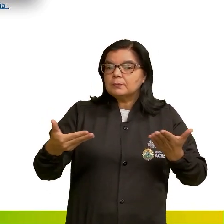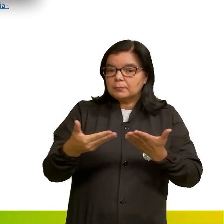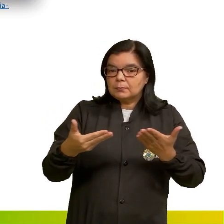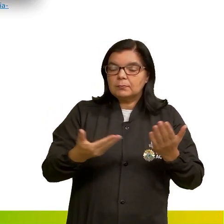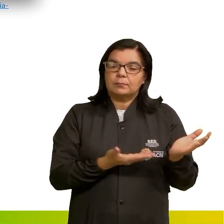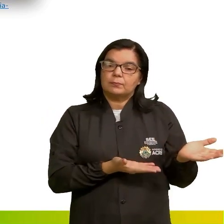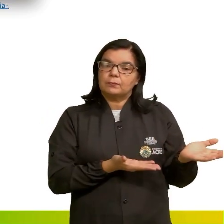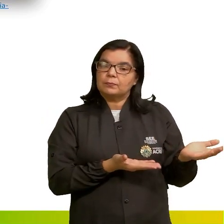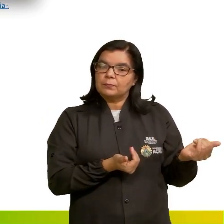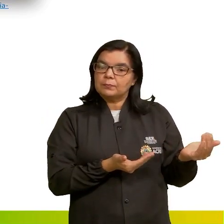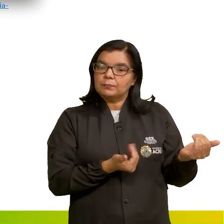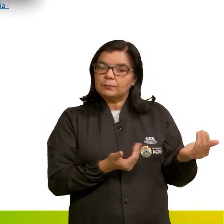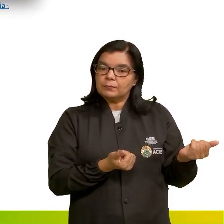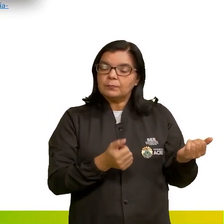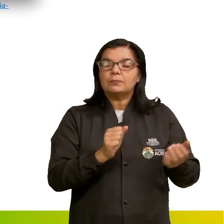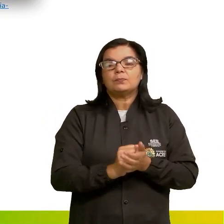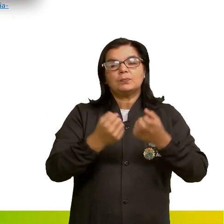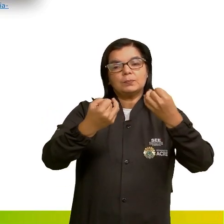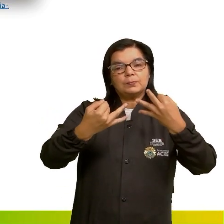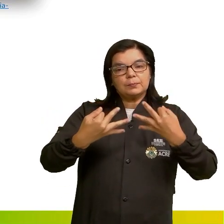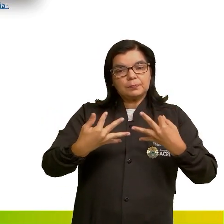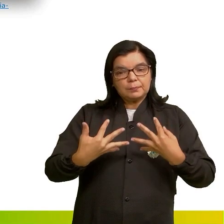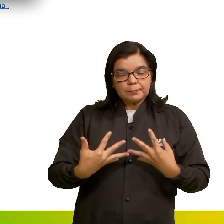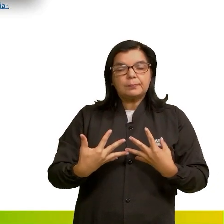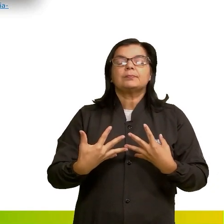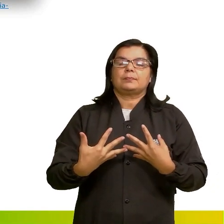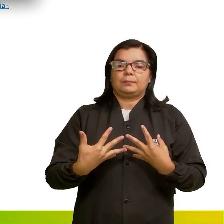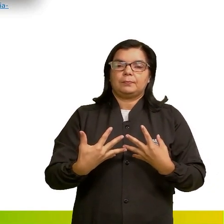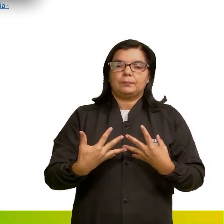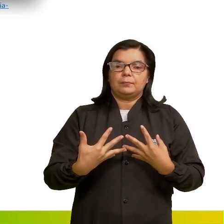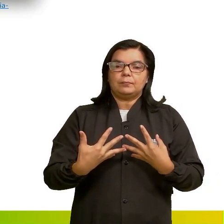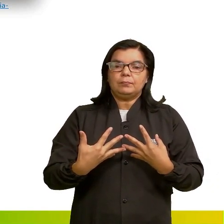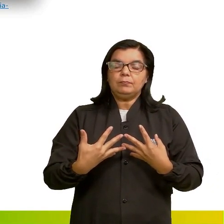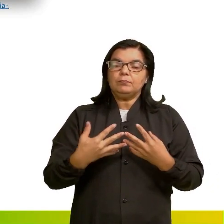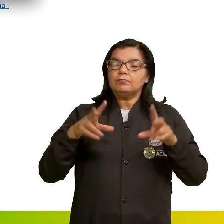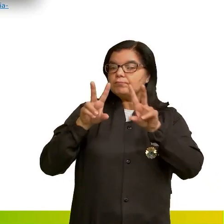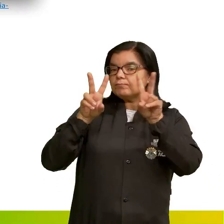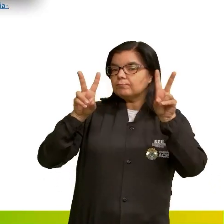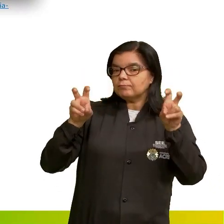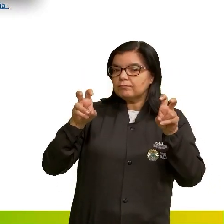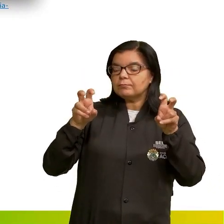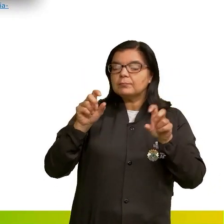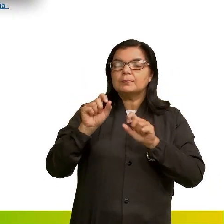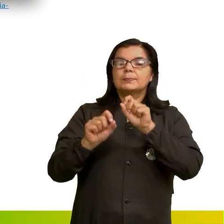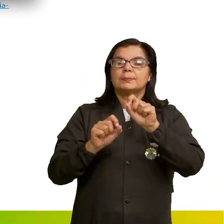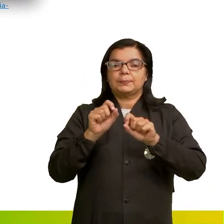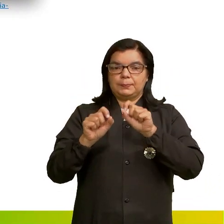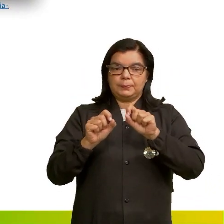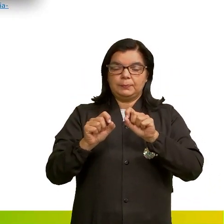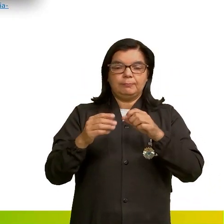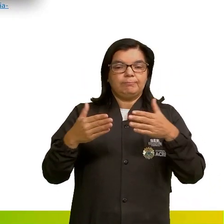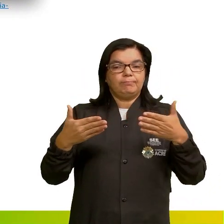dos jovens, no que diz respeito a essa pauta, acaba, digamos assim,